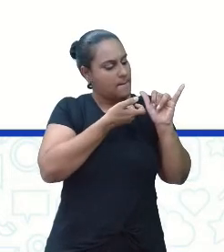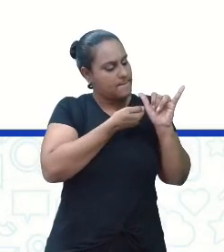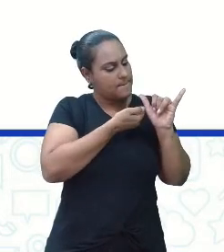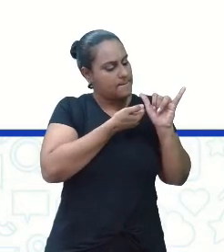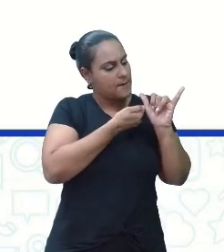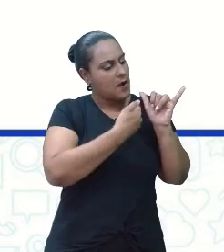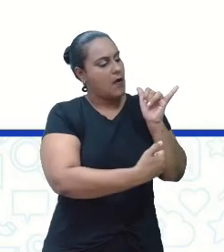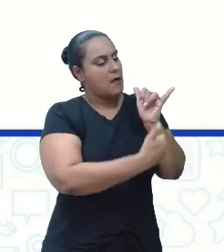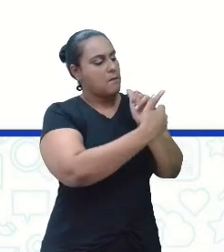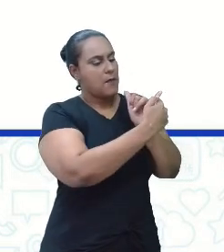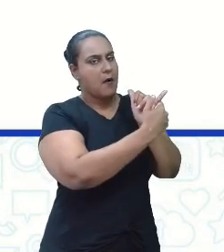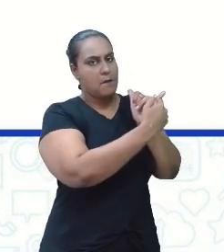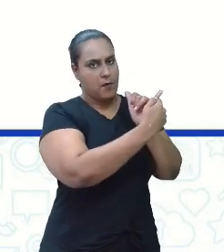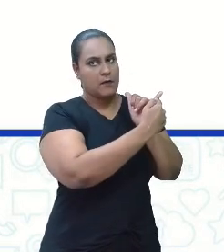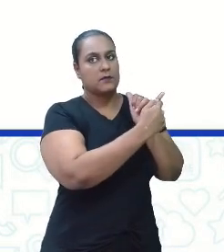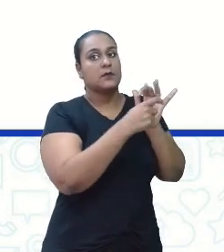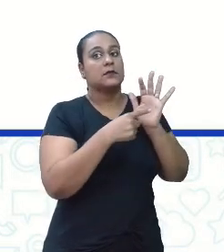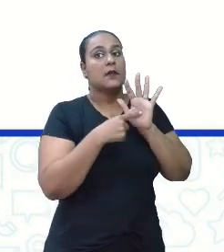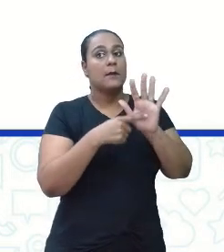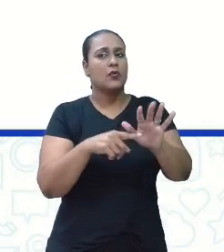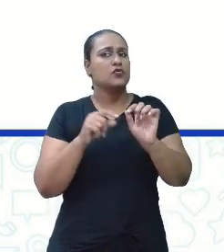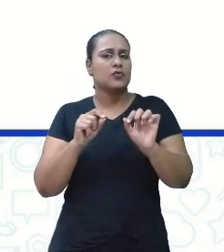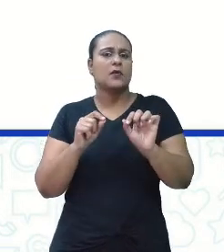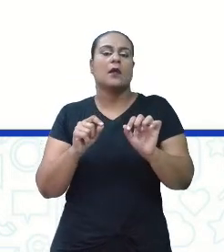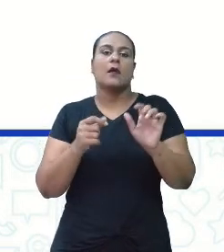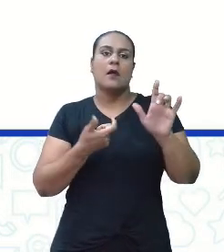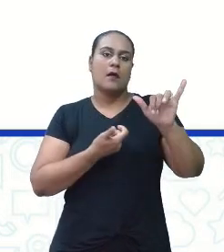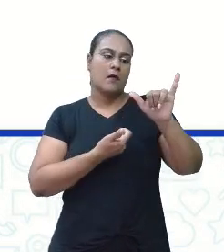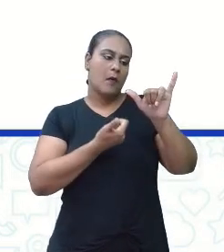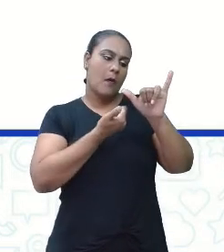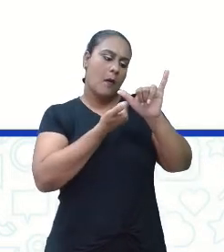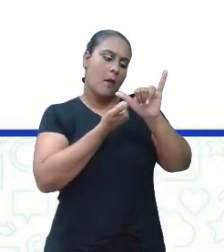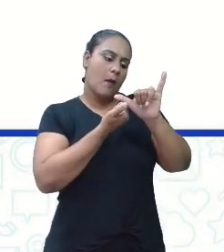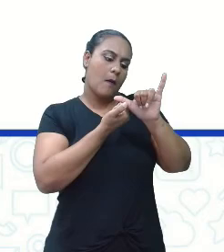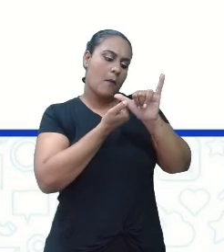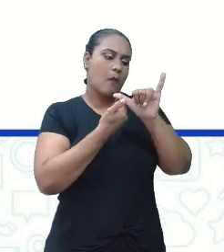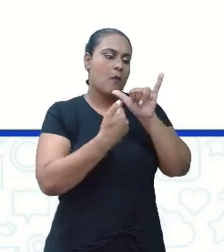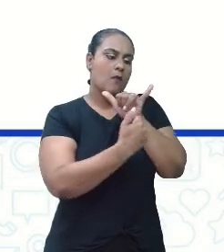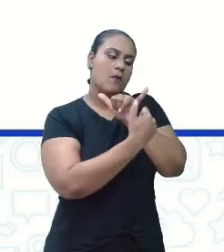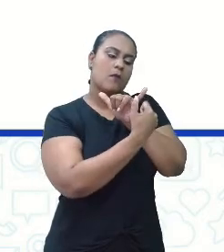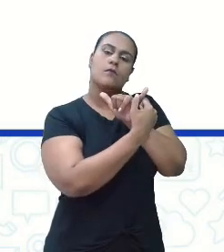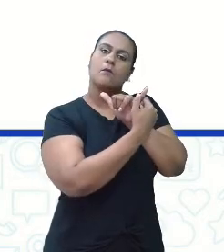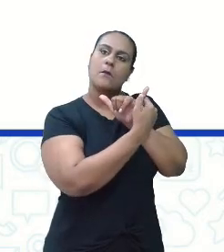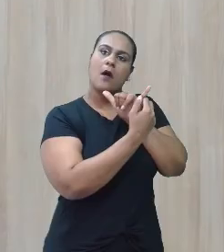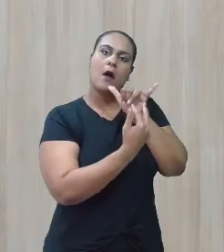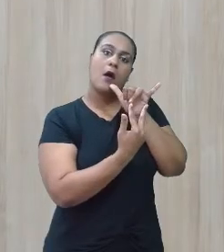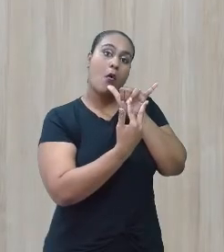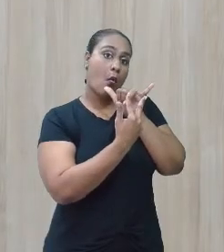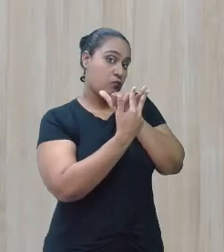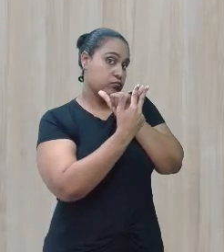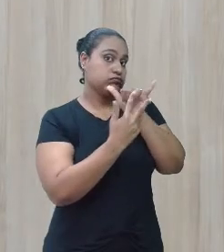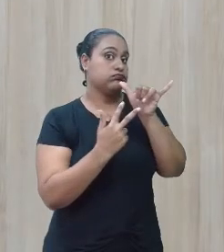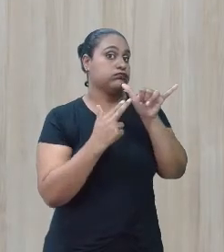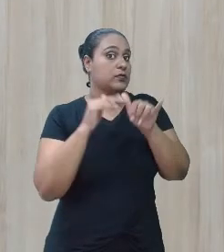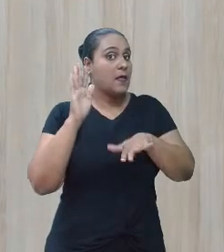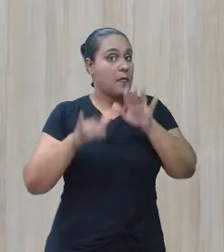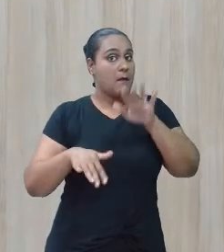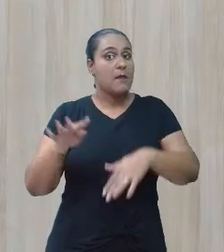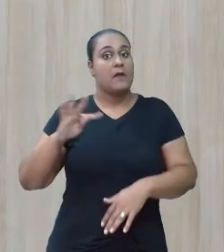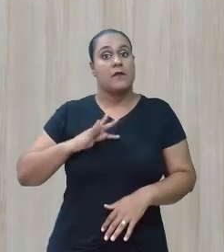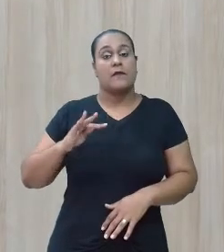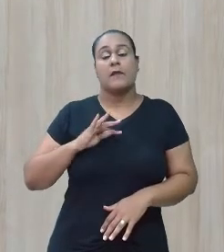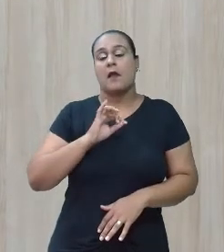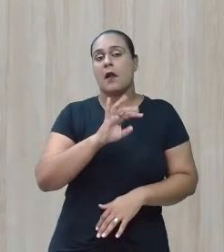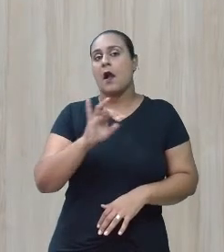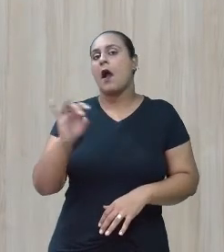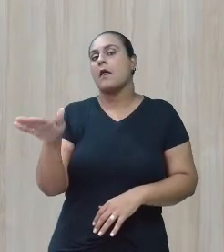anéis cauterizados. Aqui está mostrando mais ou menos as tubas uterinas, como elas são cortadas ou amarradas, dependendo da técnica de cada